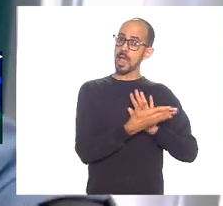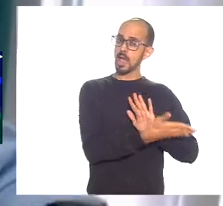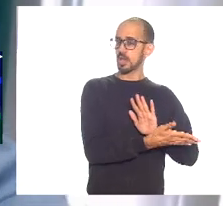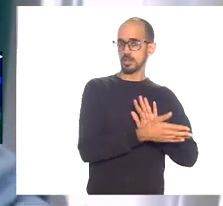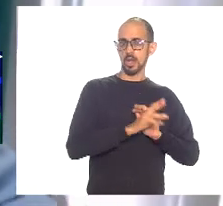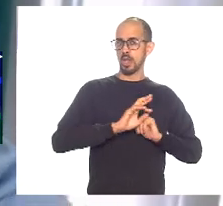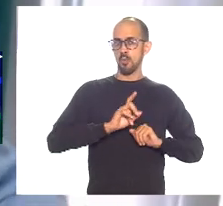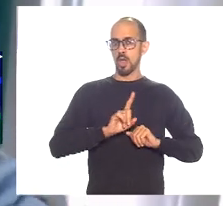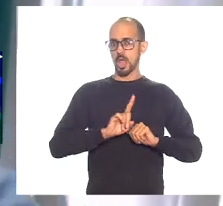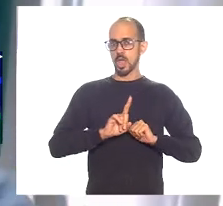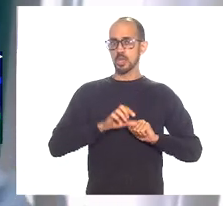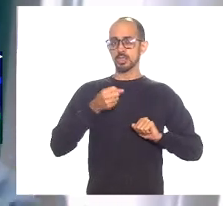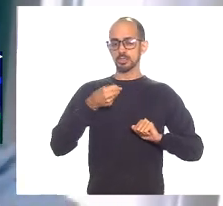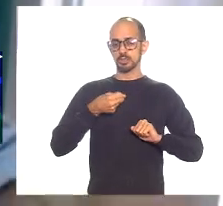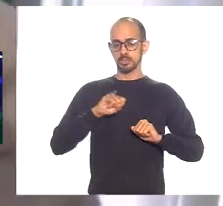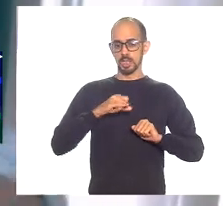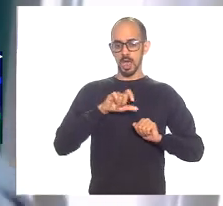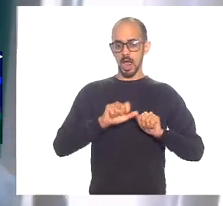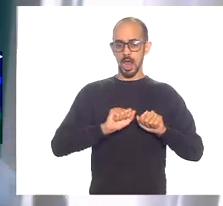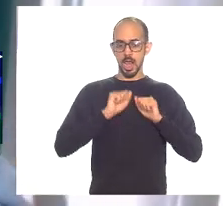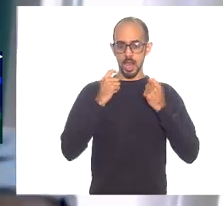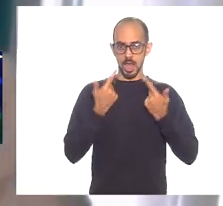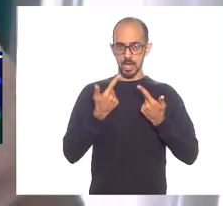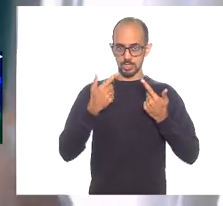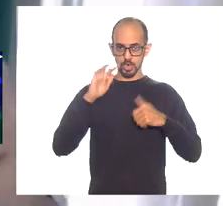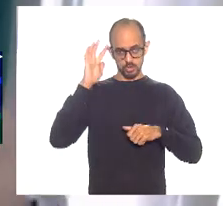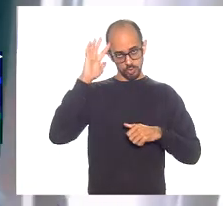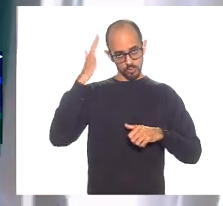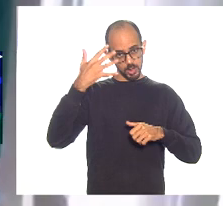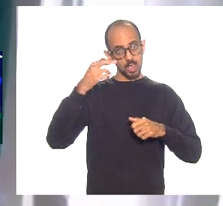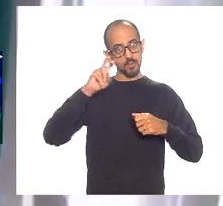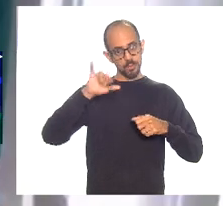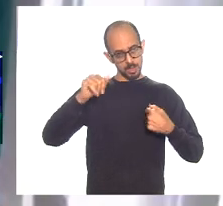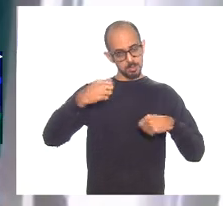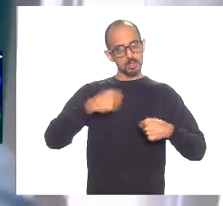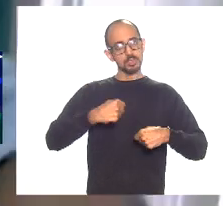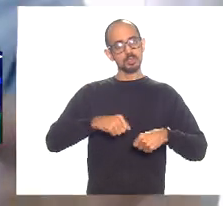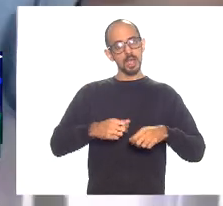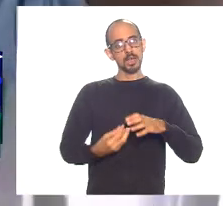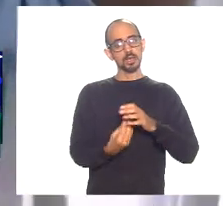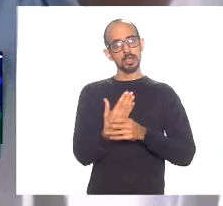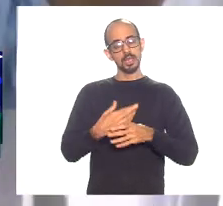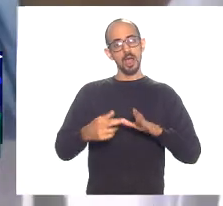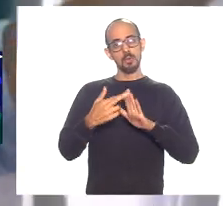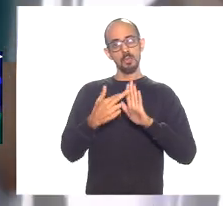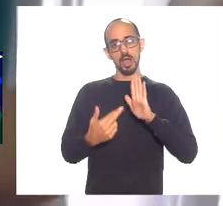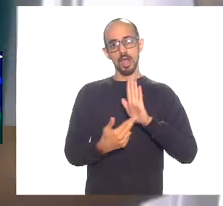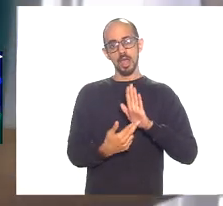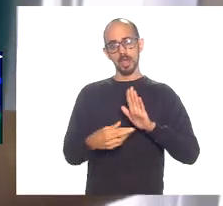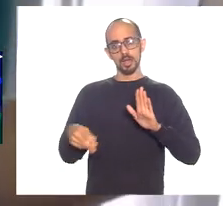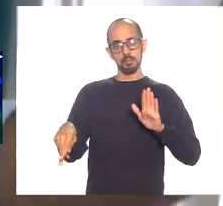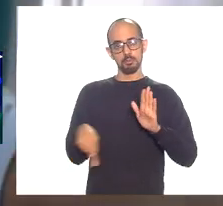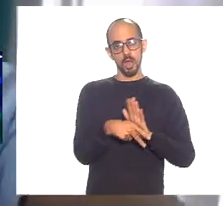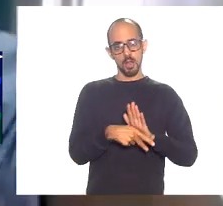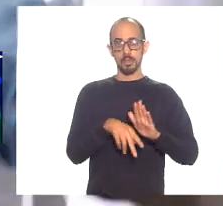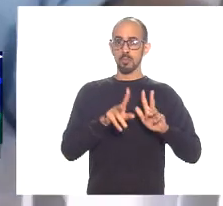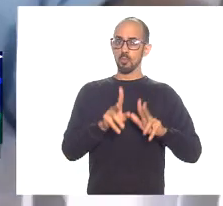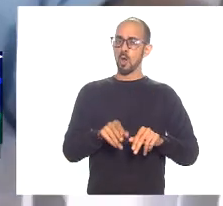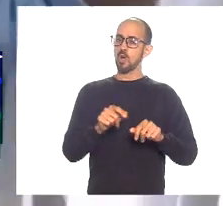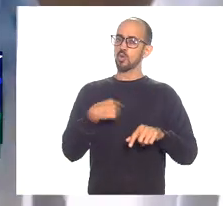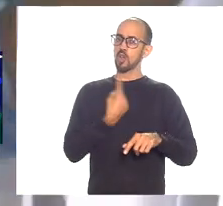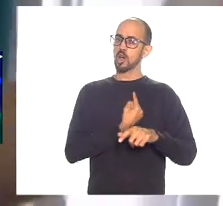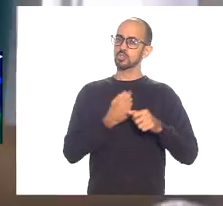se alerte decidir seguir essa trilha ela vai ter que editar uma nova manobra específica como nós já fizemos relação à Fiocruz